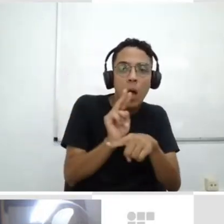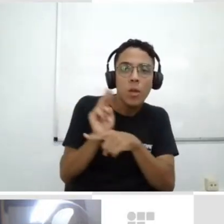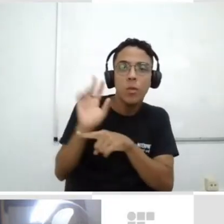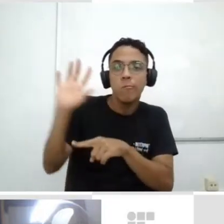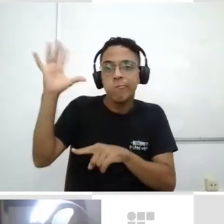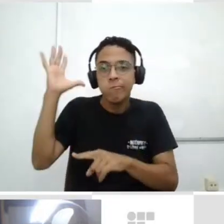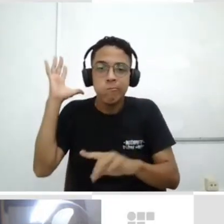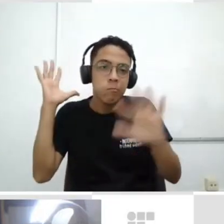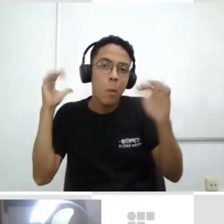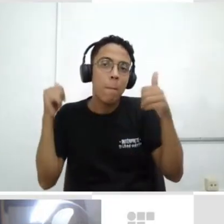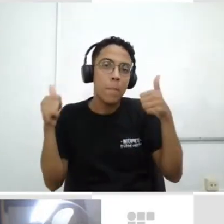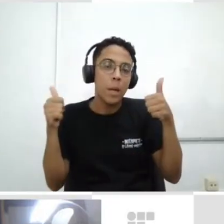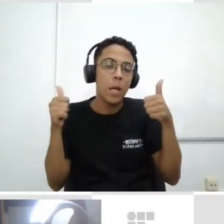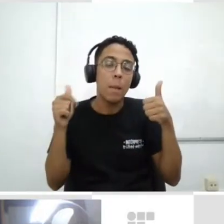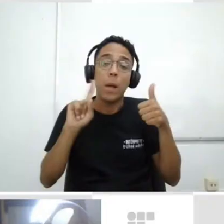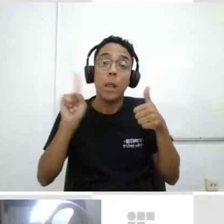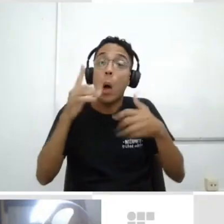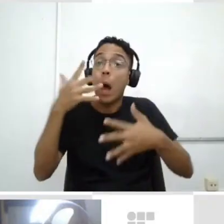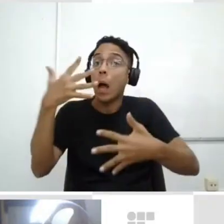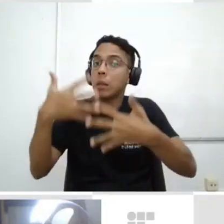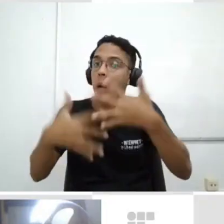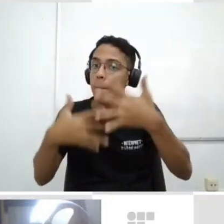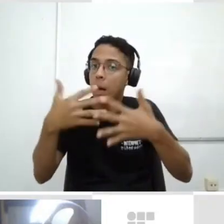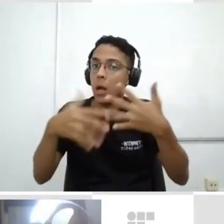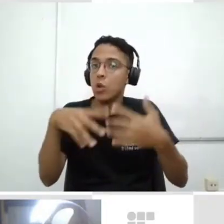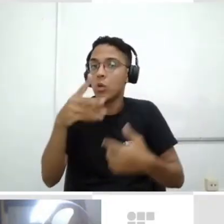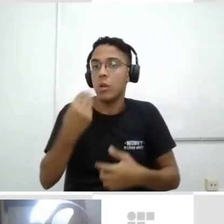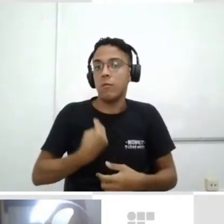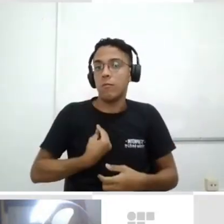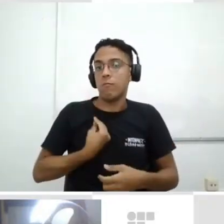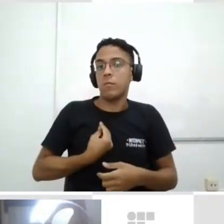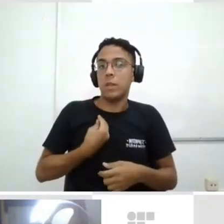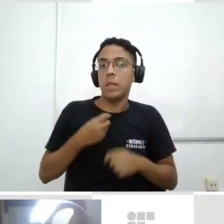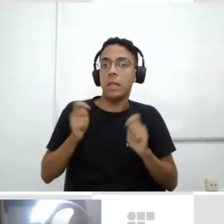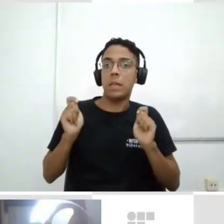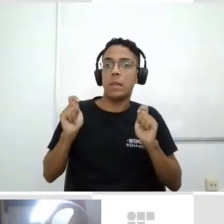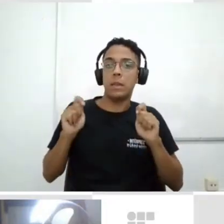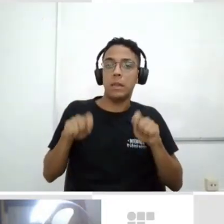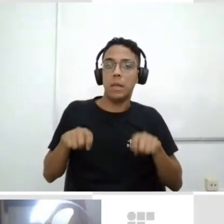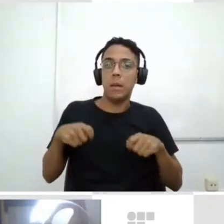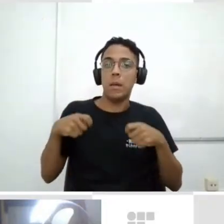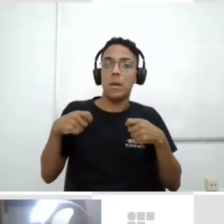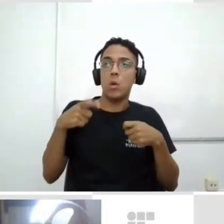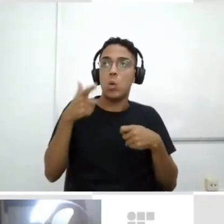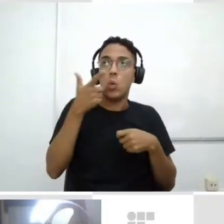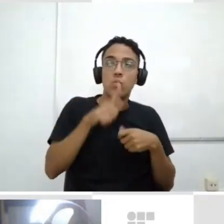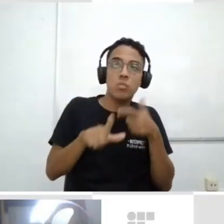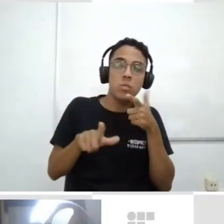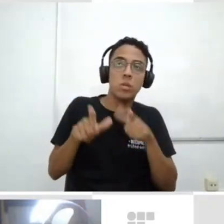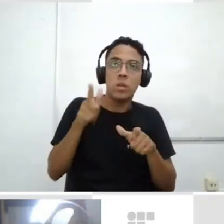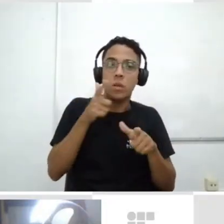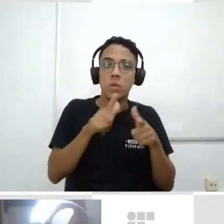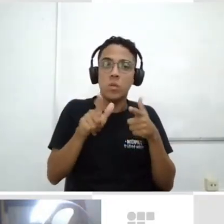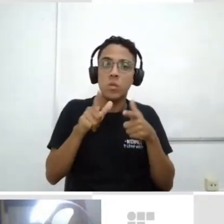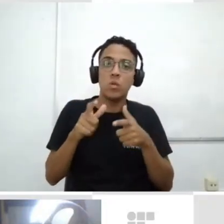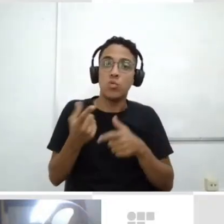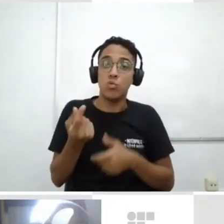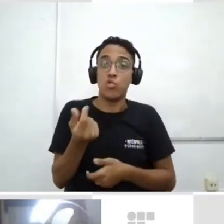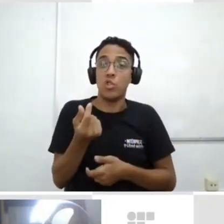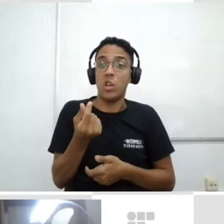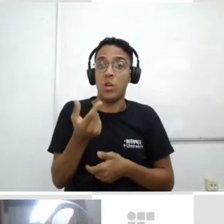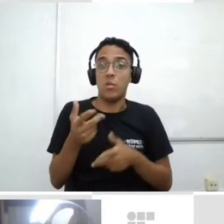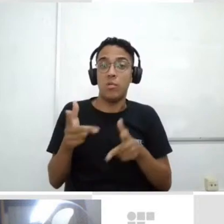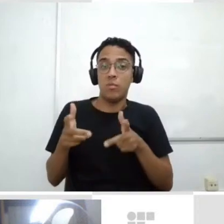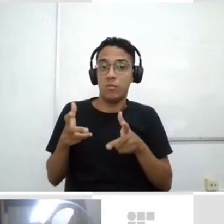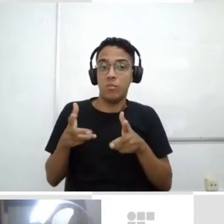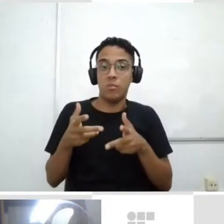que não ameaça a sua necessidade de perpetuação dos lucros, né? Os lucros